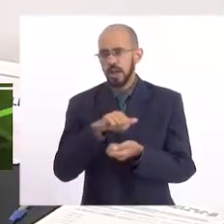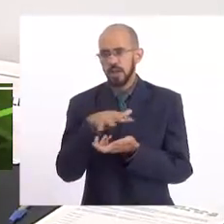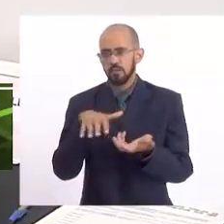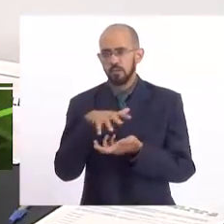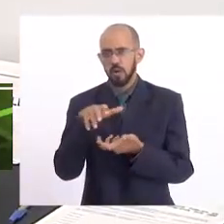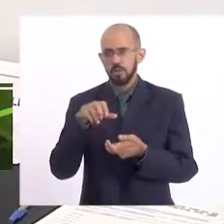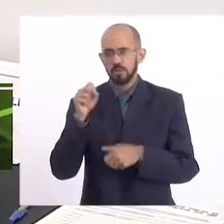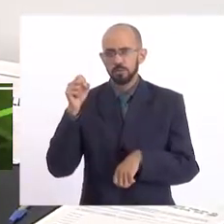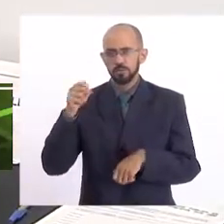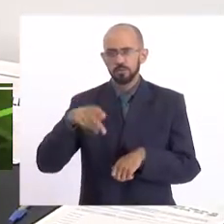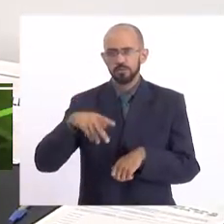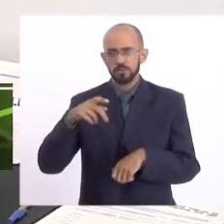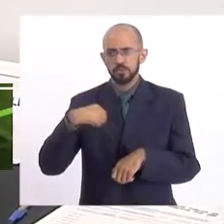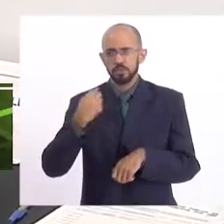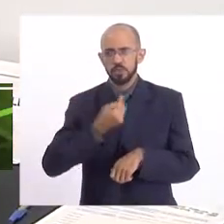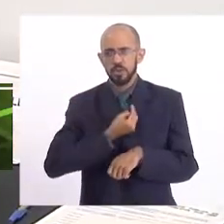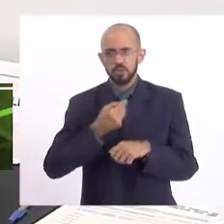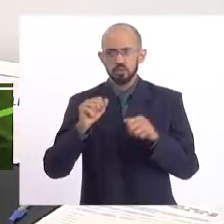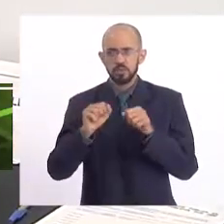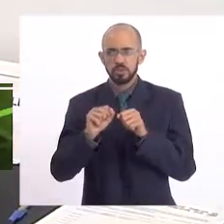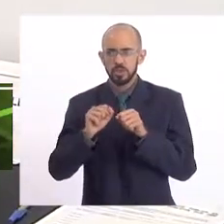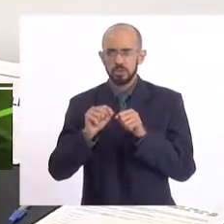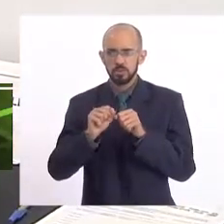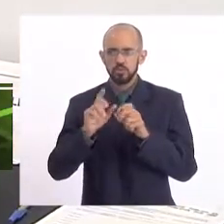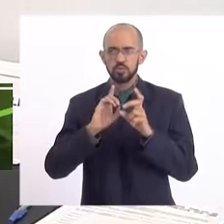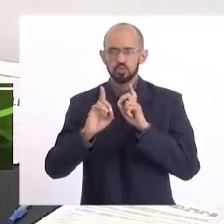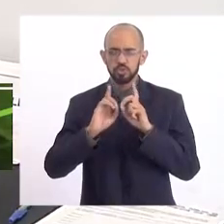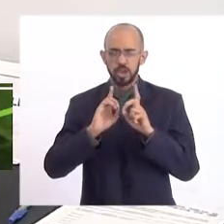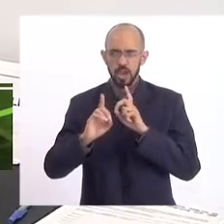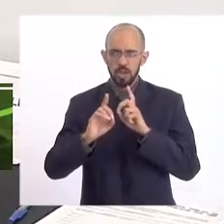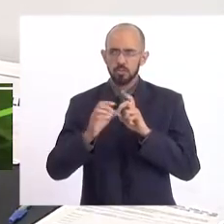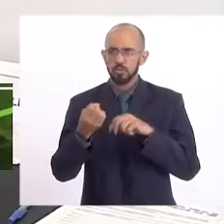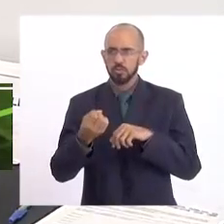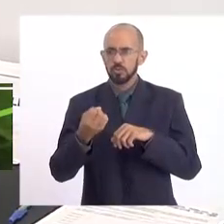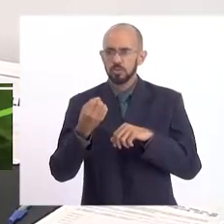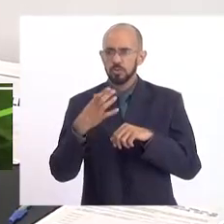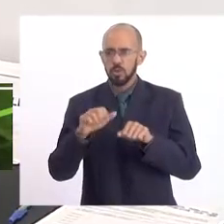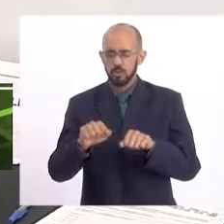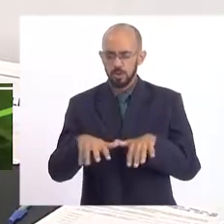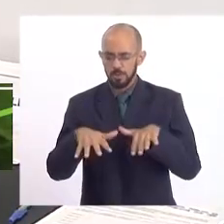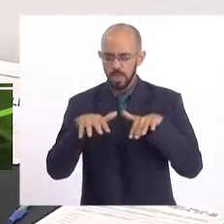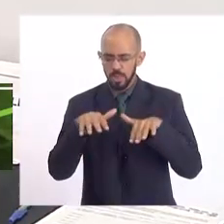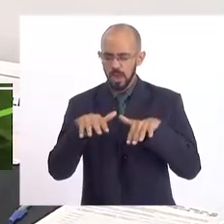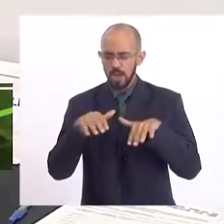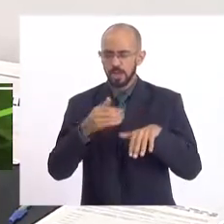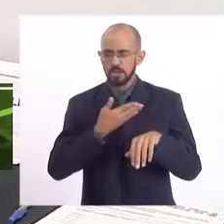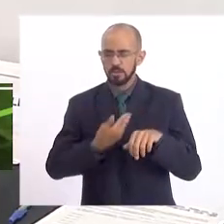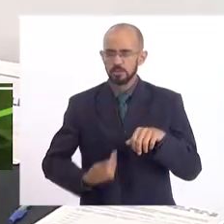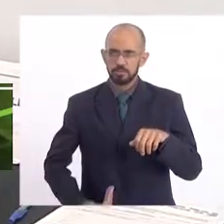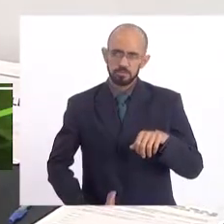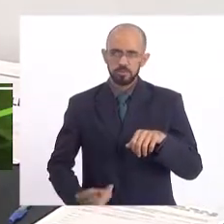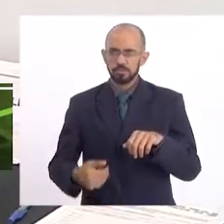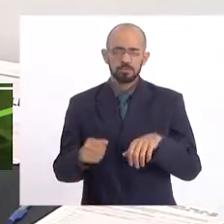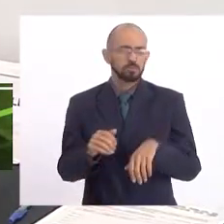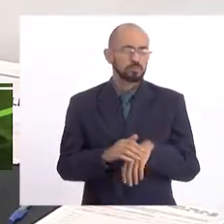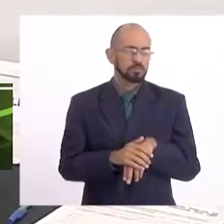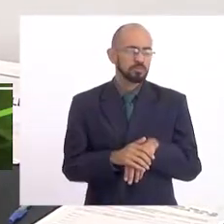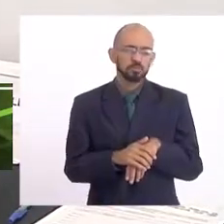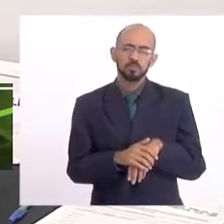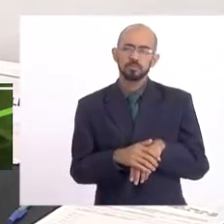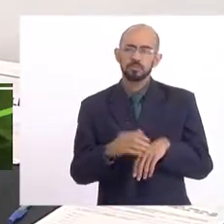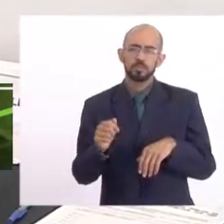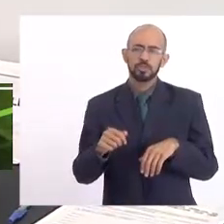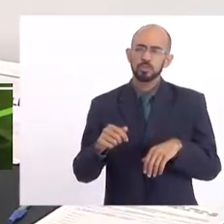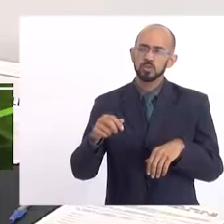fizemos um grande diálogo ali, uma dobradinha ali no plenário, né? Com aquelas audiências públicas ali intermináveis, onde todo